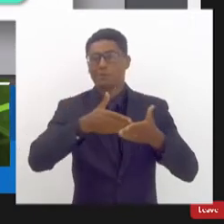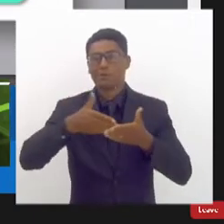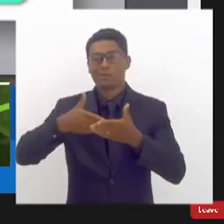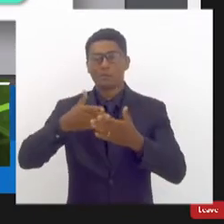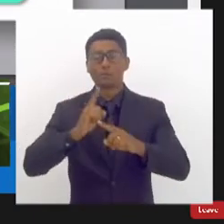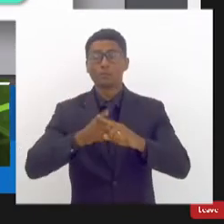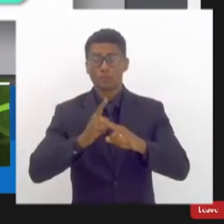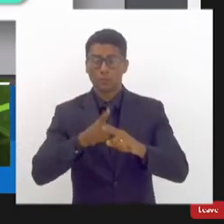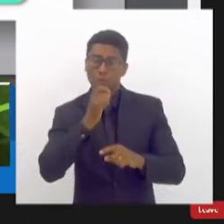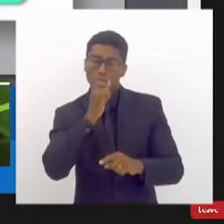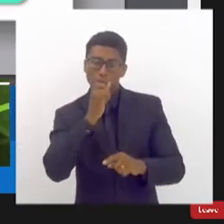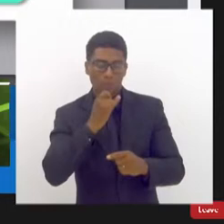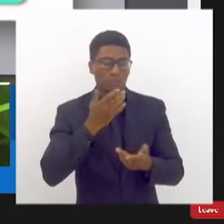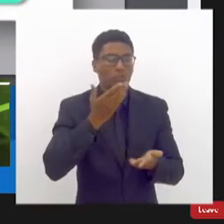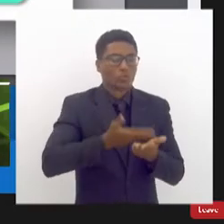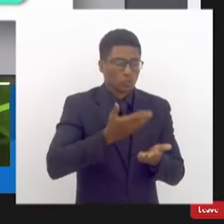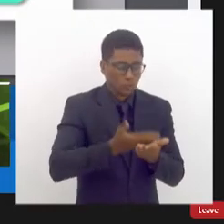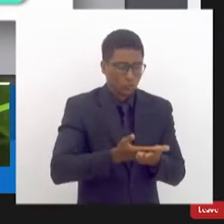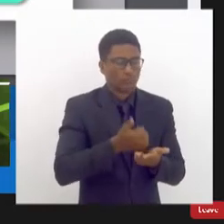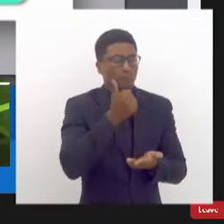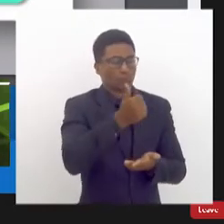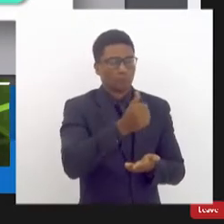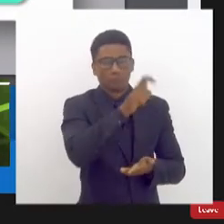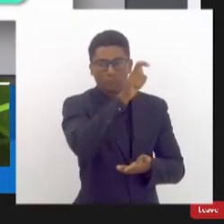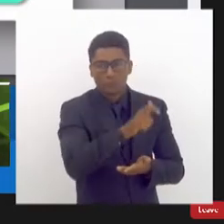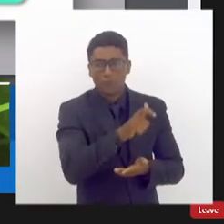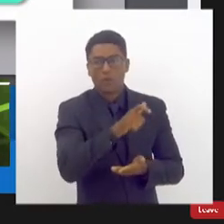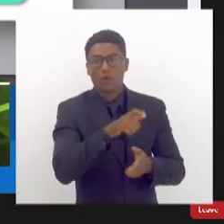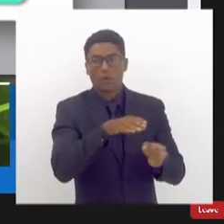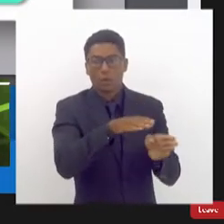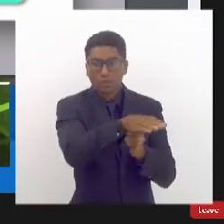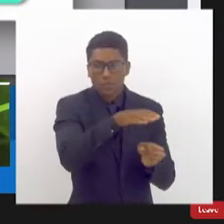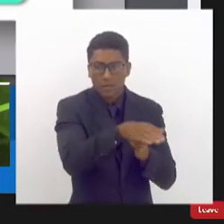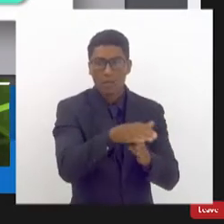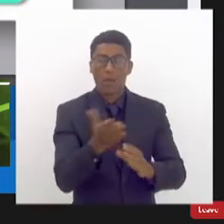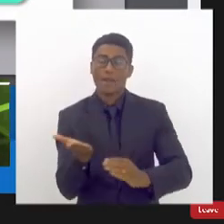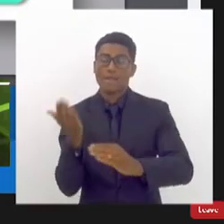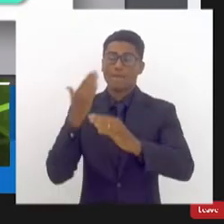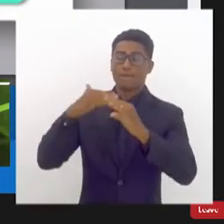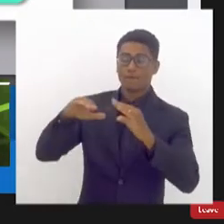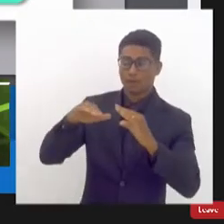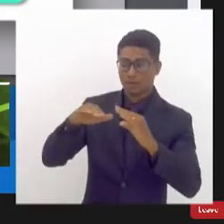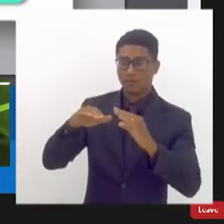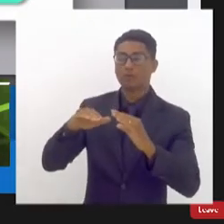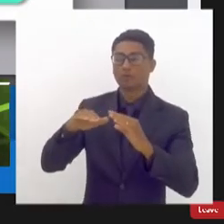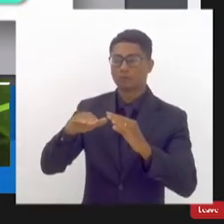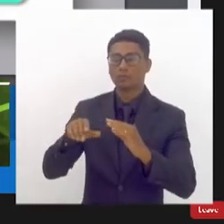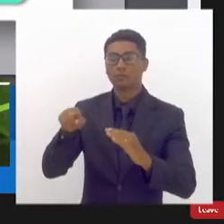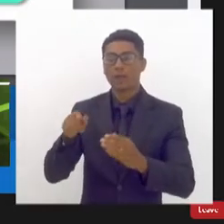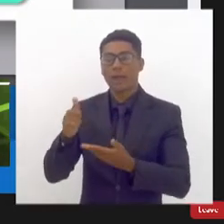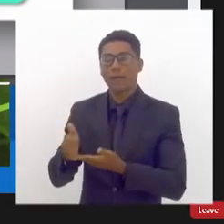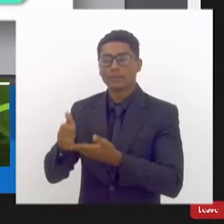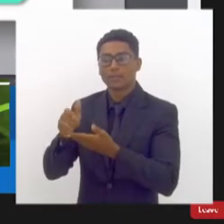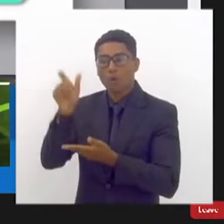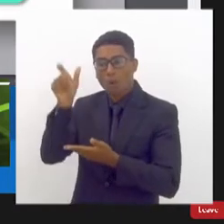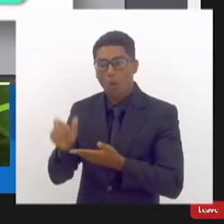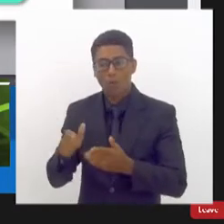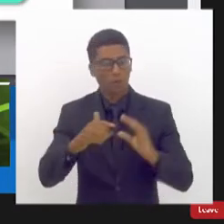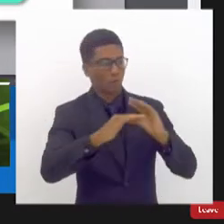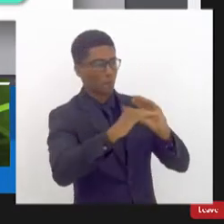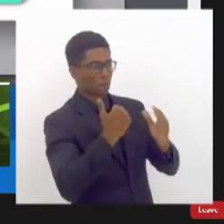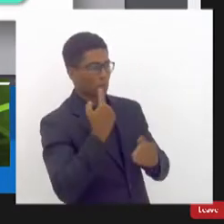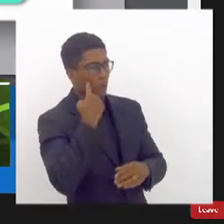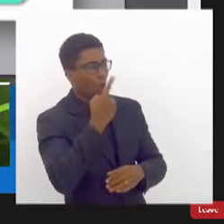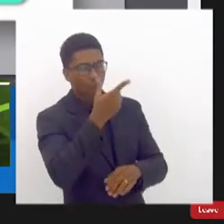técnico é feito, o conselheiro envia a minuta de parecer por e-mail para o assessor técnico baixa a minuta